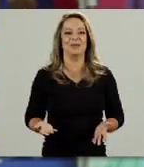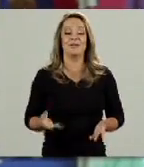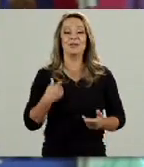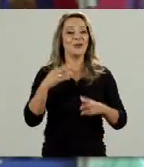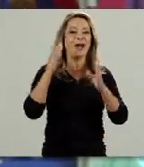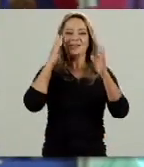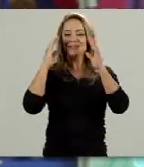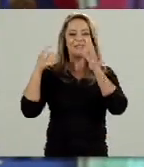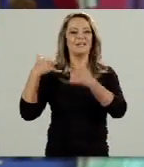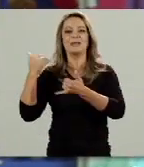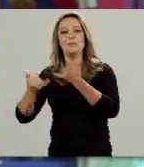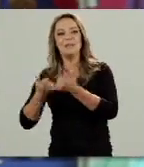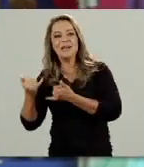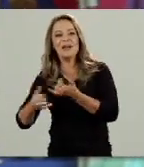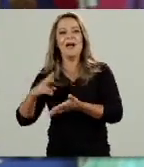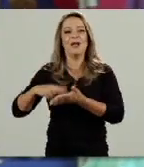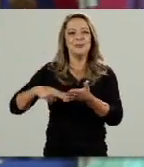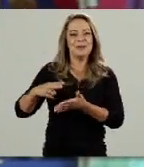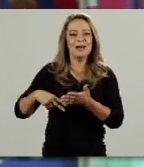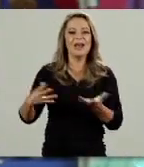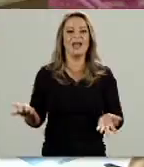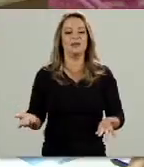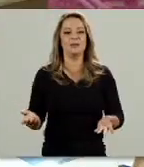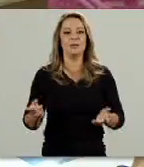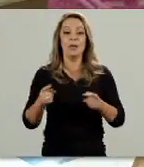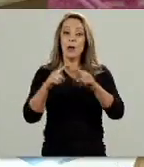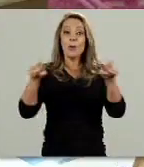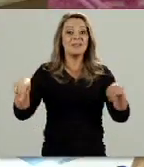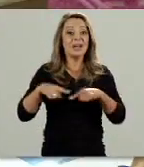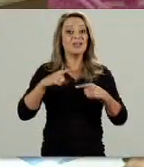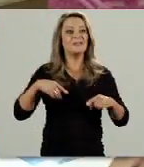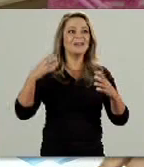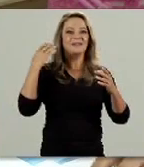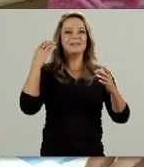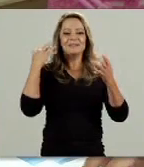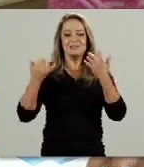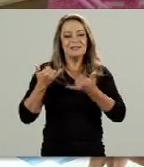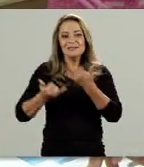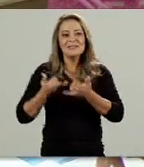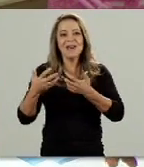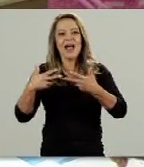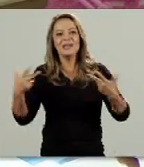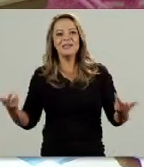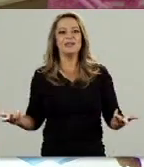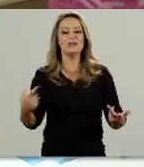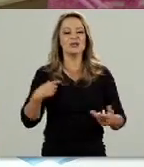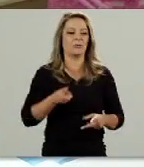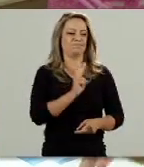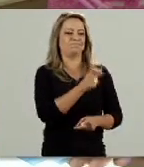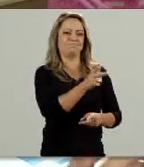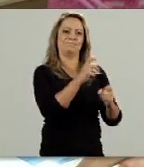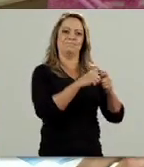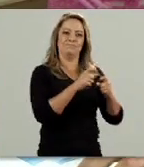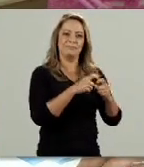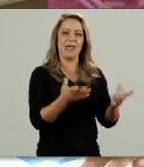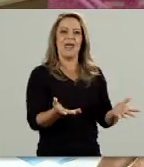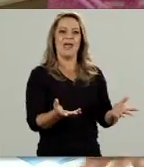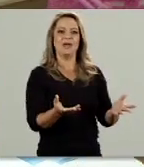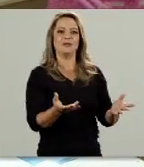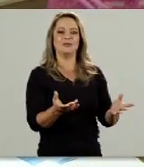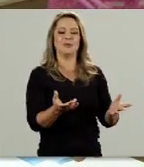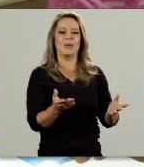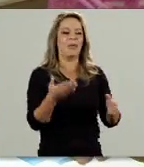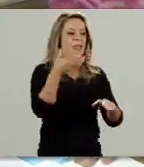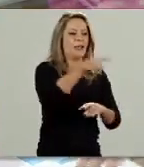tudo. Ficar só distraída aqui, brincando, lendo. Com a sala, não se distrai, não é só aquela rotina de